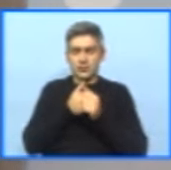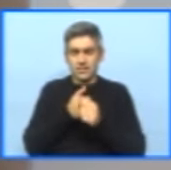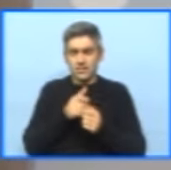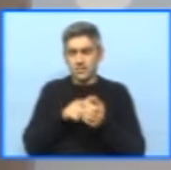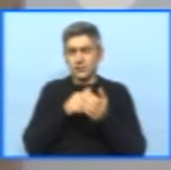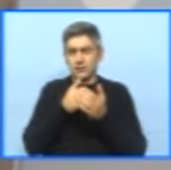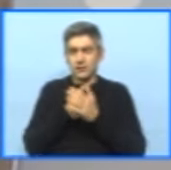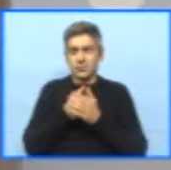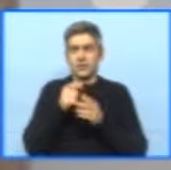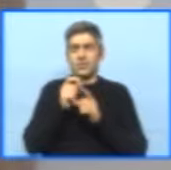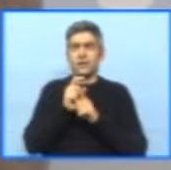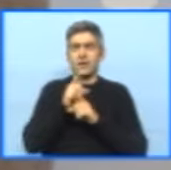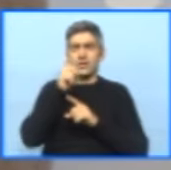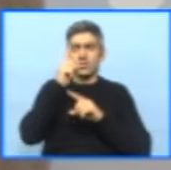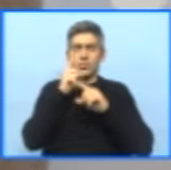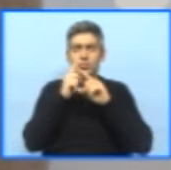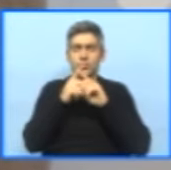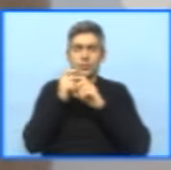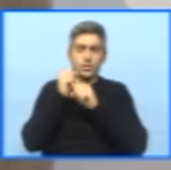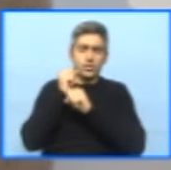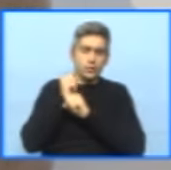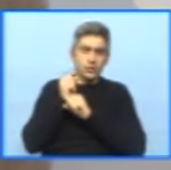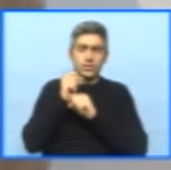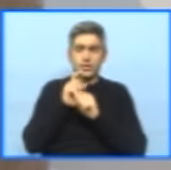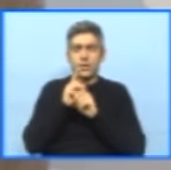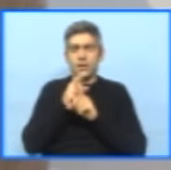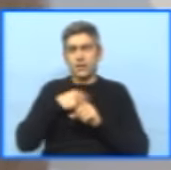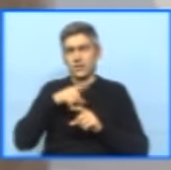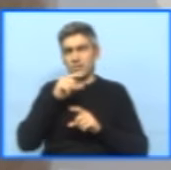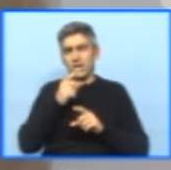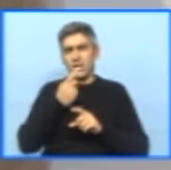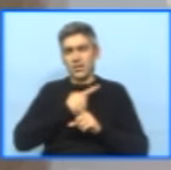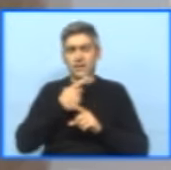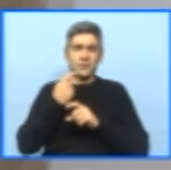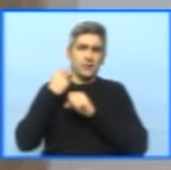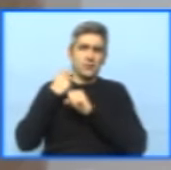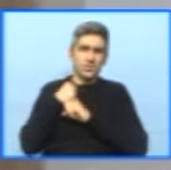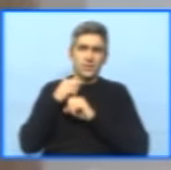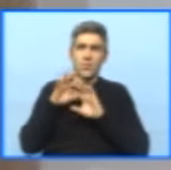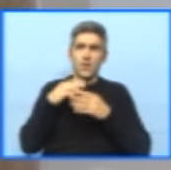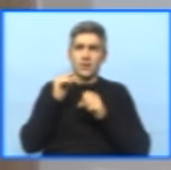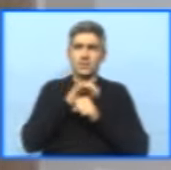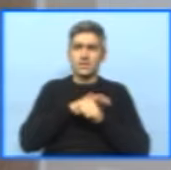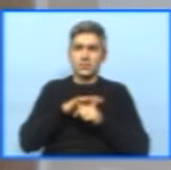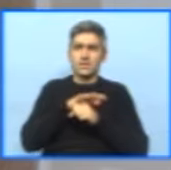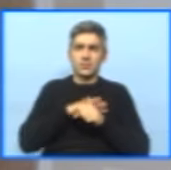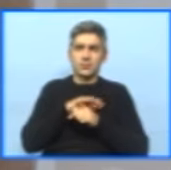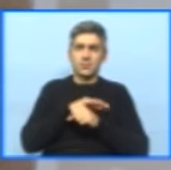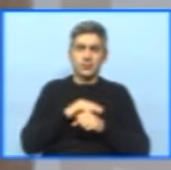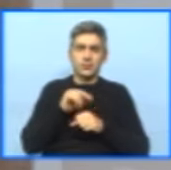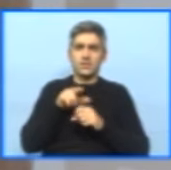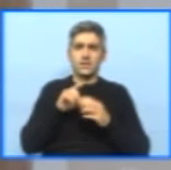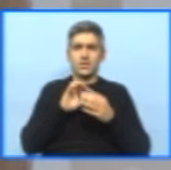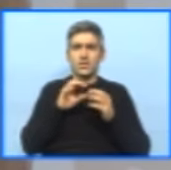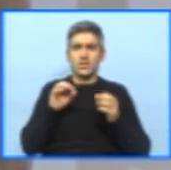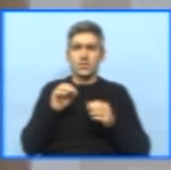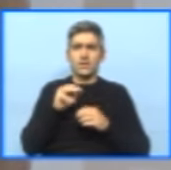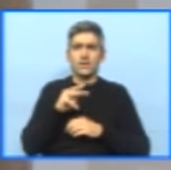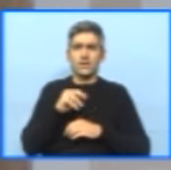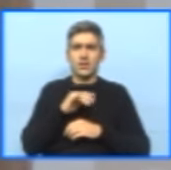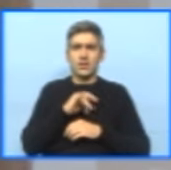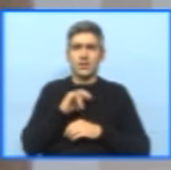e assim como ele pegou na cruz, eu devo pegar na cruz em todas as circunstâncias. Portanto, não é esta lógica do mérito